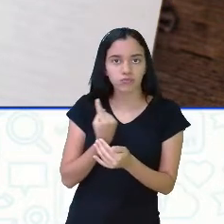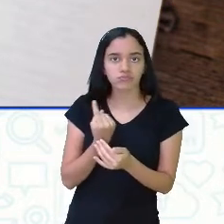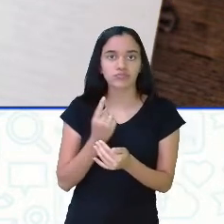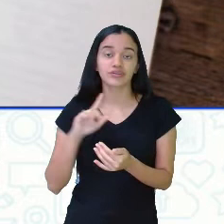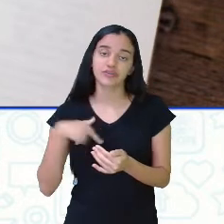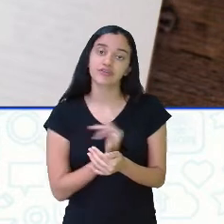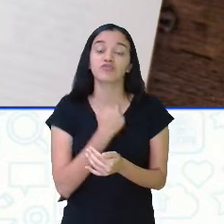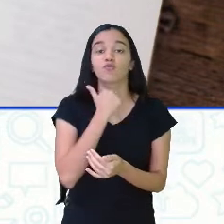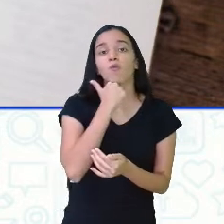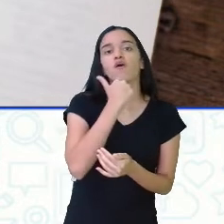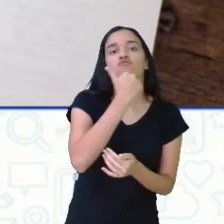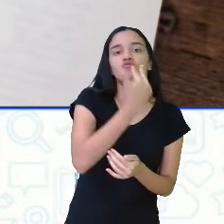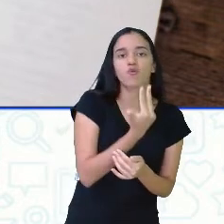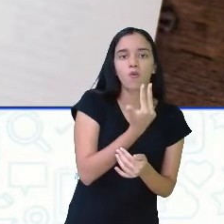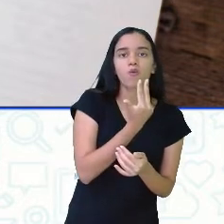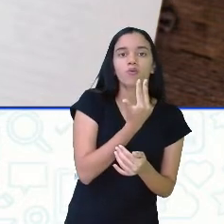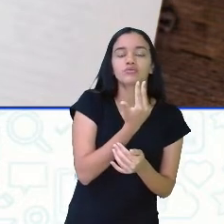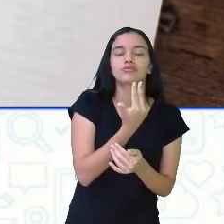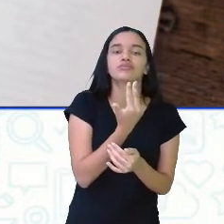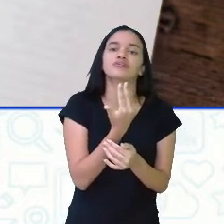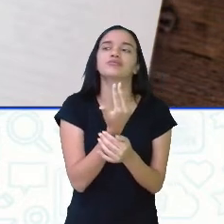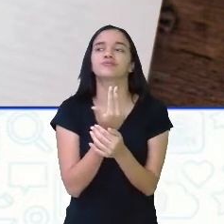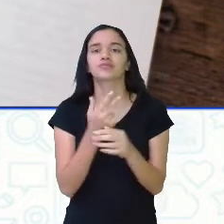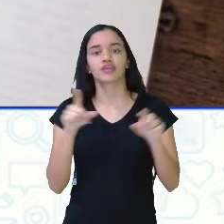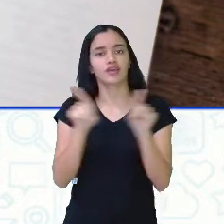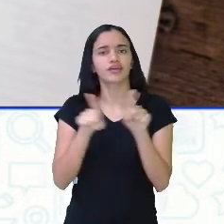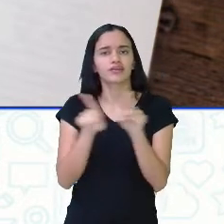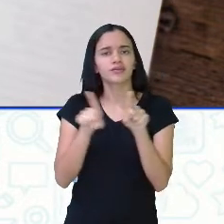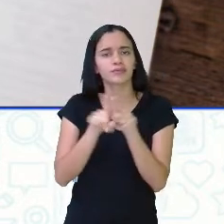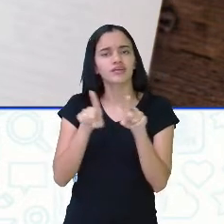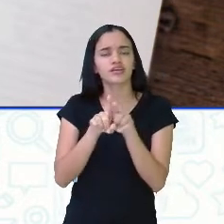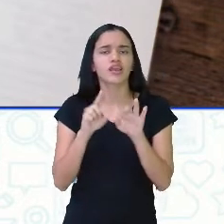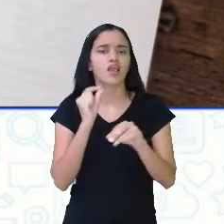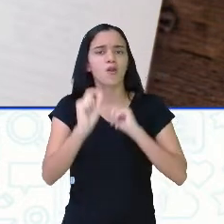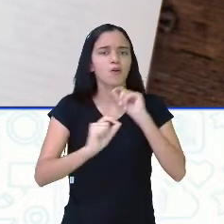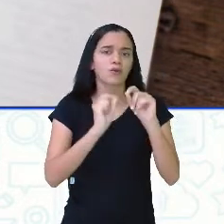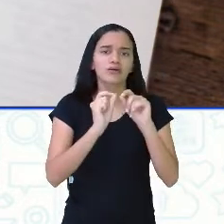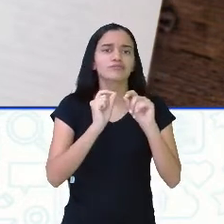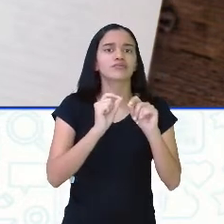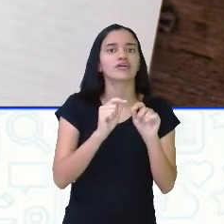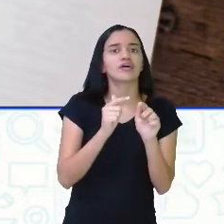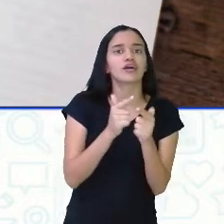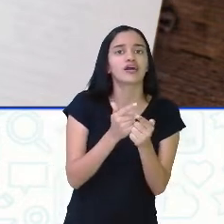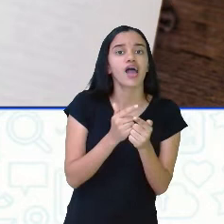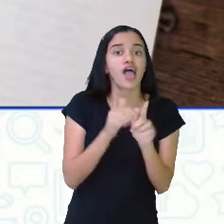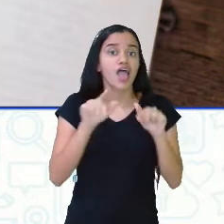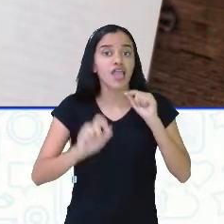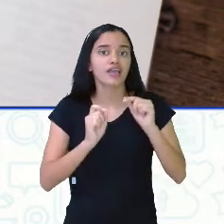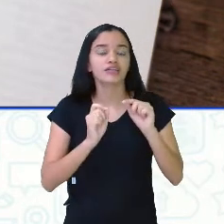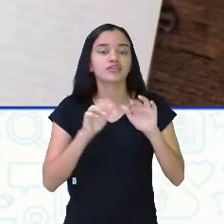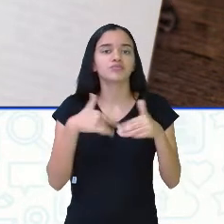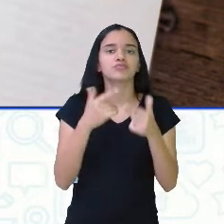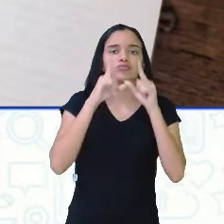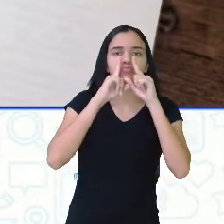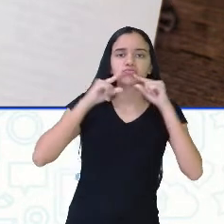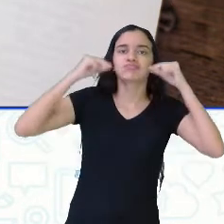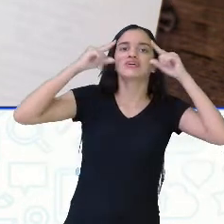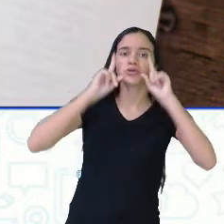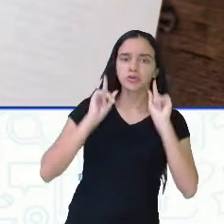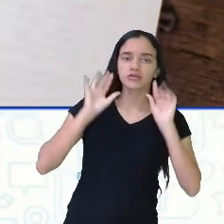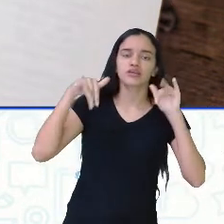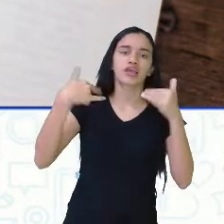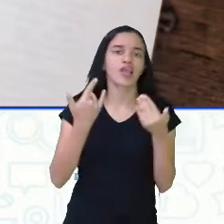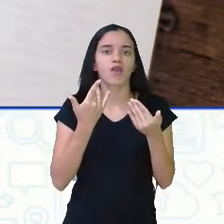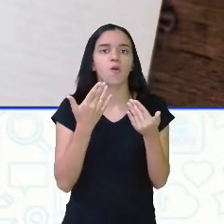ter uma voz e um valor, né? Constitui uma unidade dramática visto gravitar ao redor de um